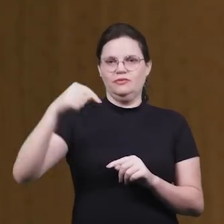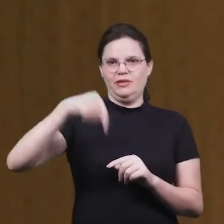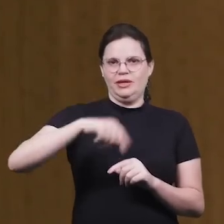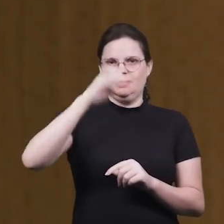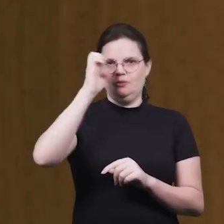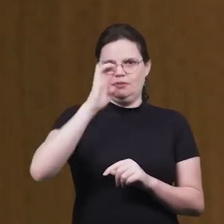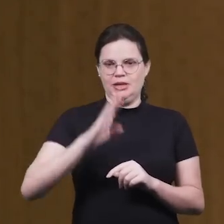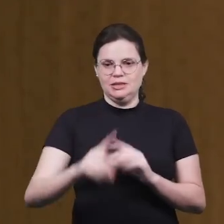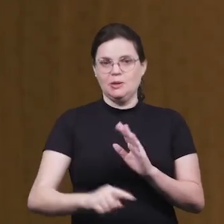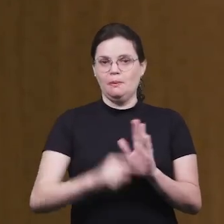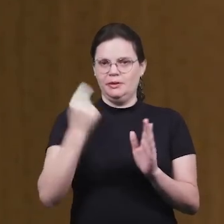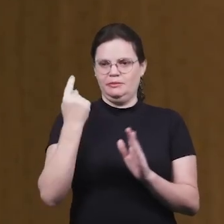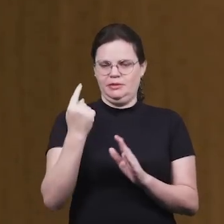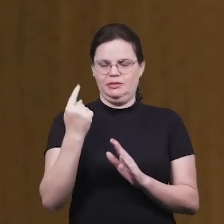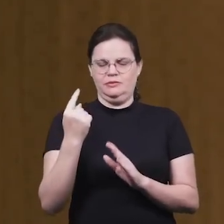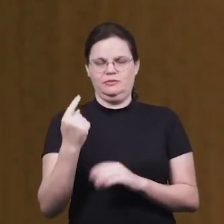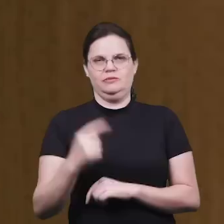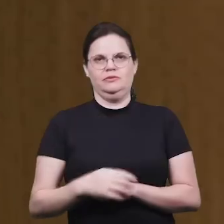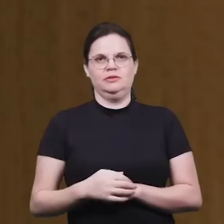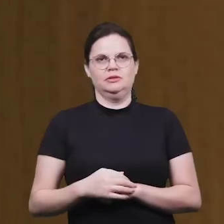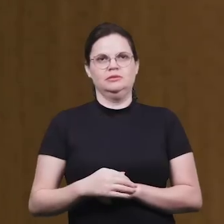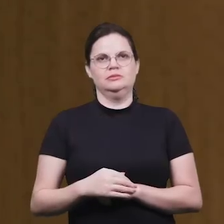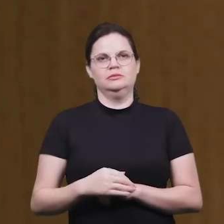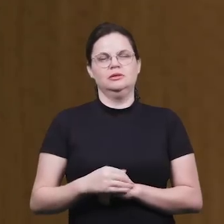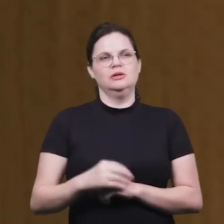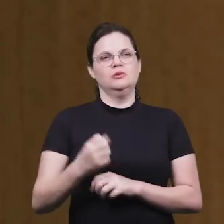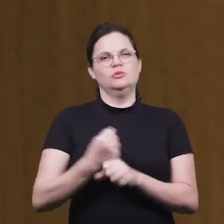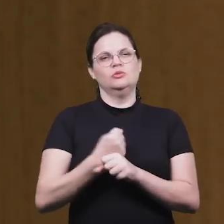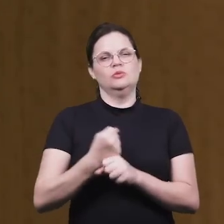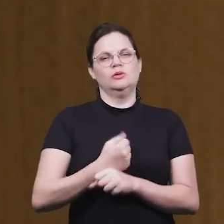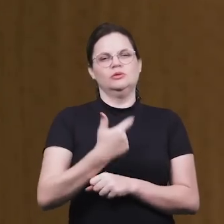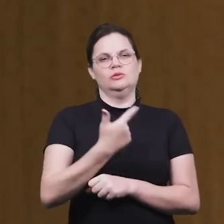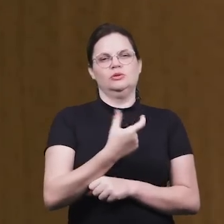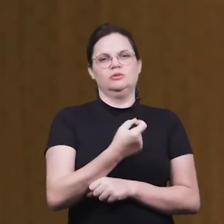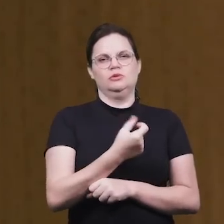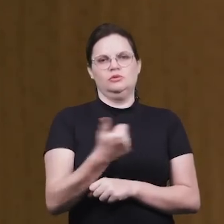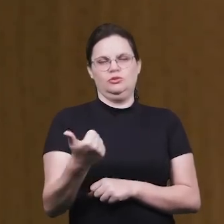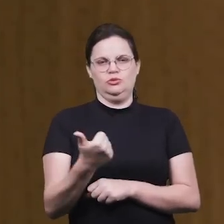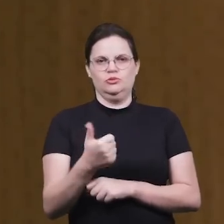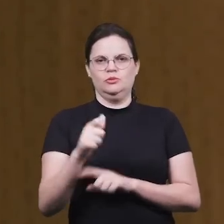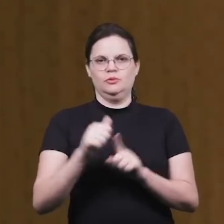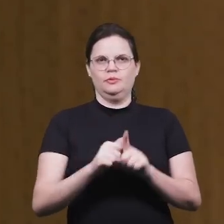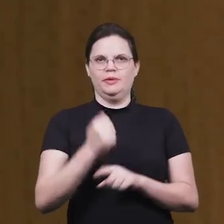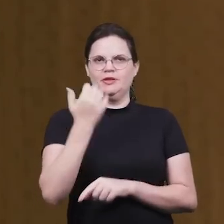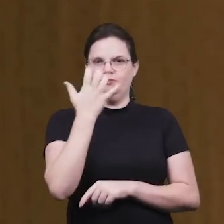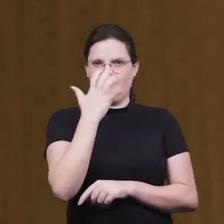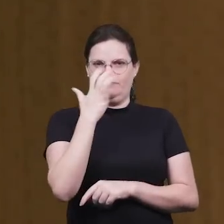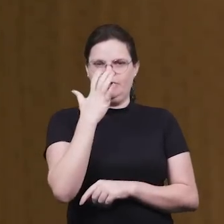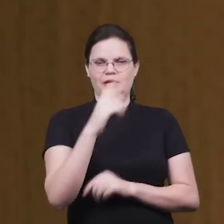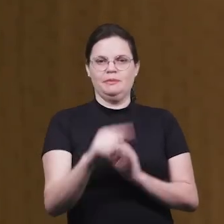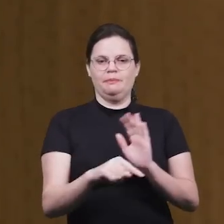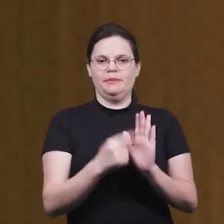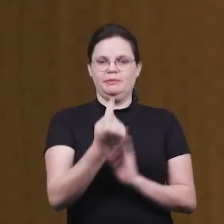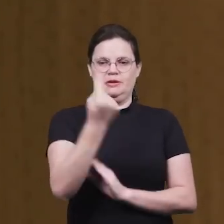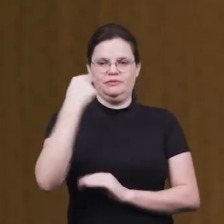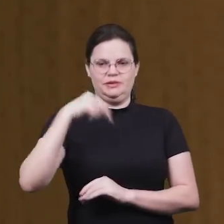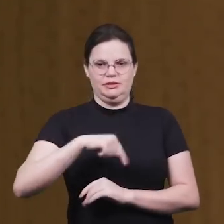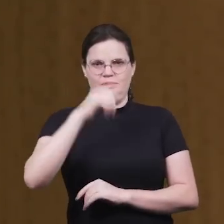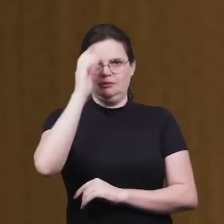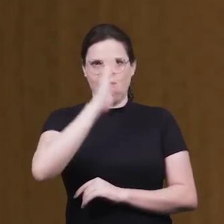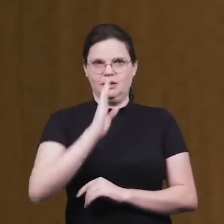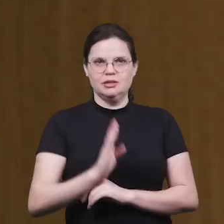pela primeira vez, no ano de 2001, no mês de fevereiro, foi a nossa primeira vinda ao